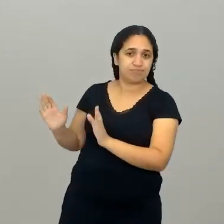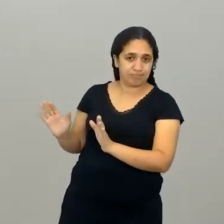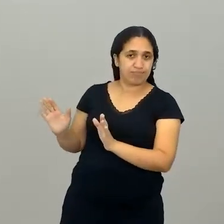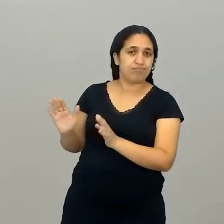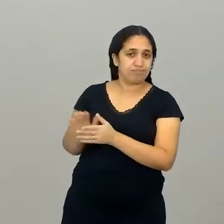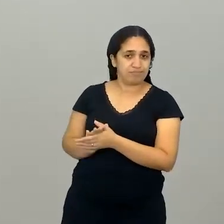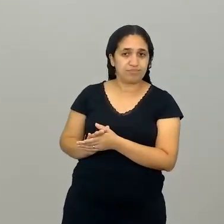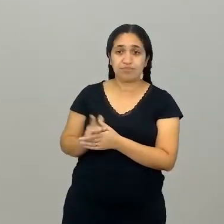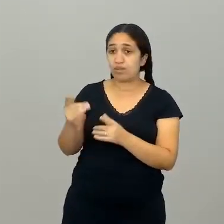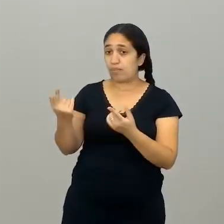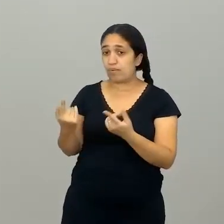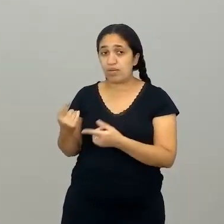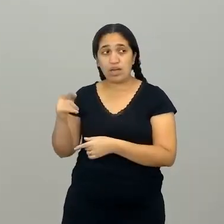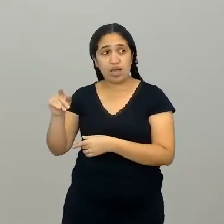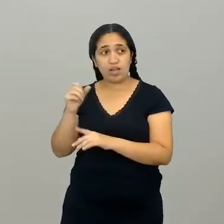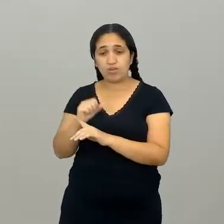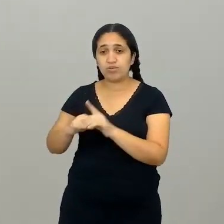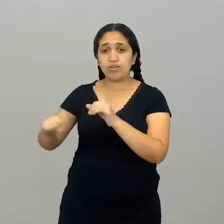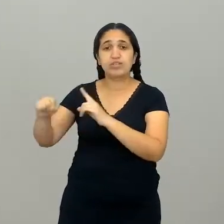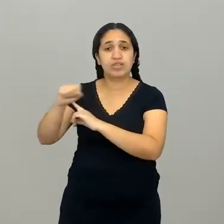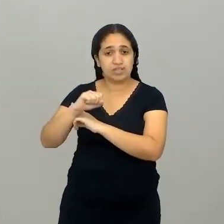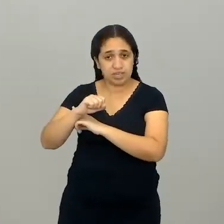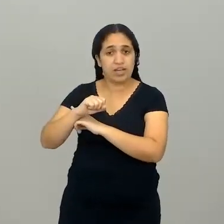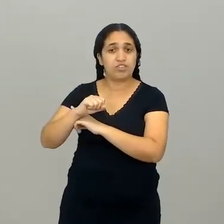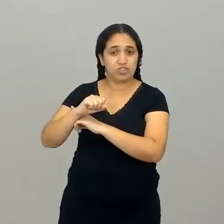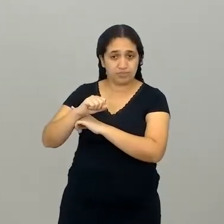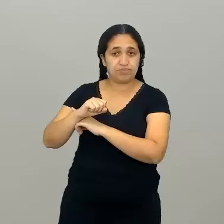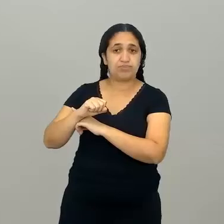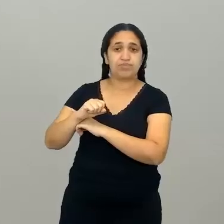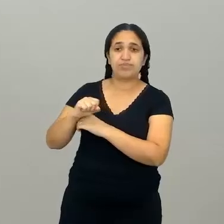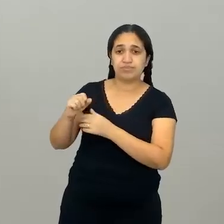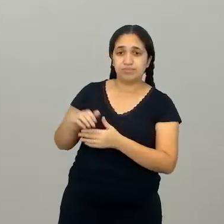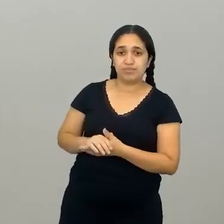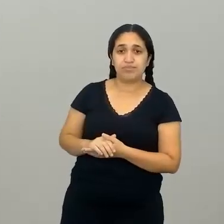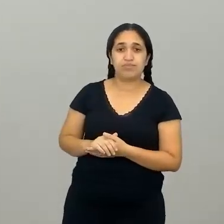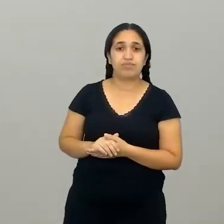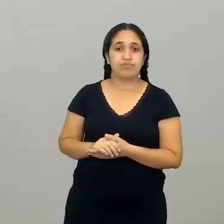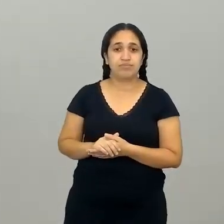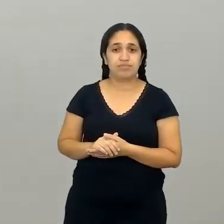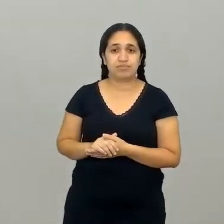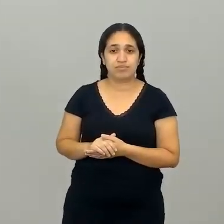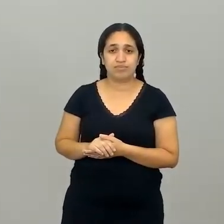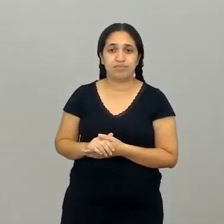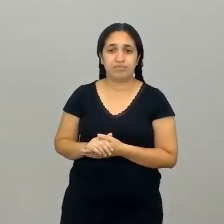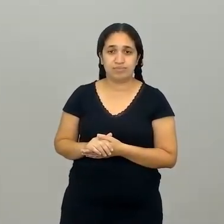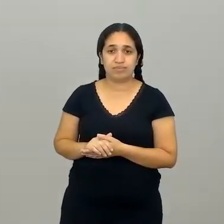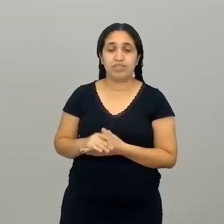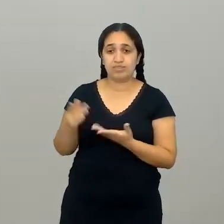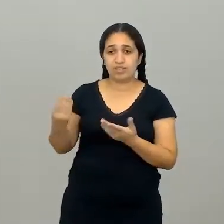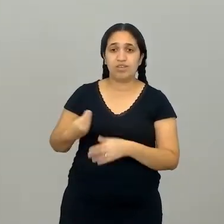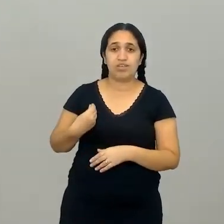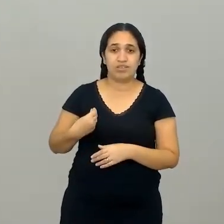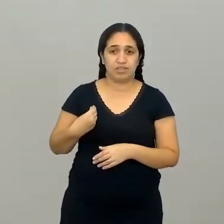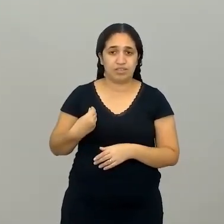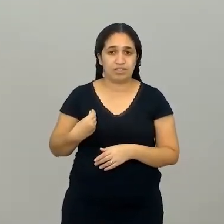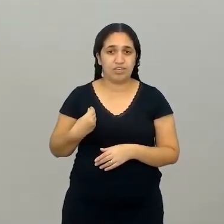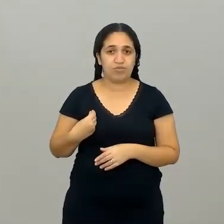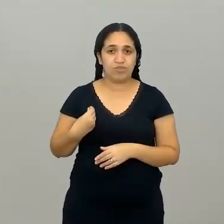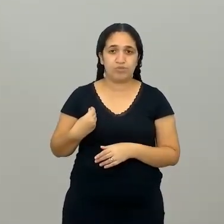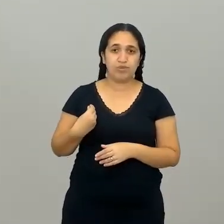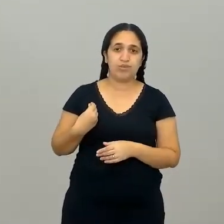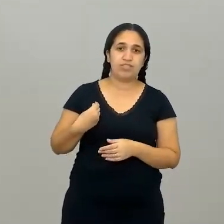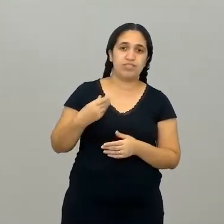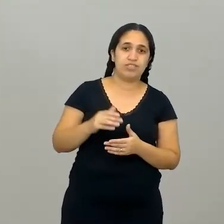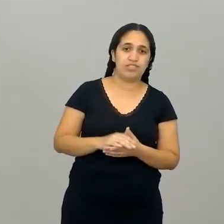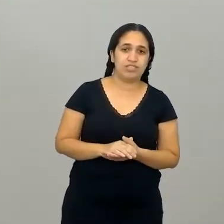autossuficientes, porque elas não eram uma sociedade de consumo, bastava ter apenas o mínimo para a sobrevivência. No capitalismo,